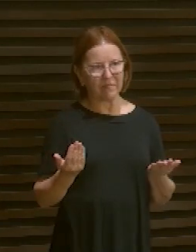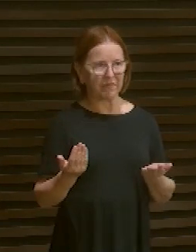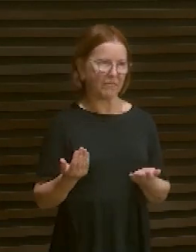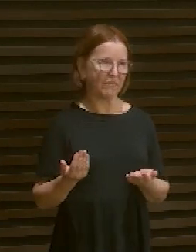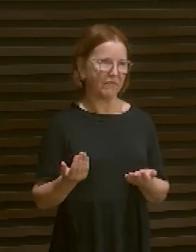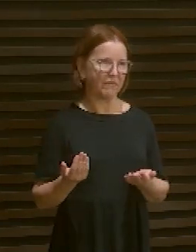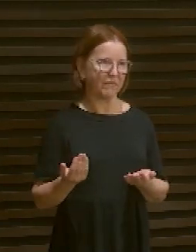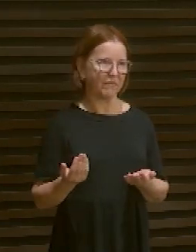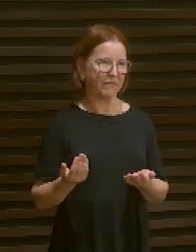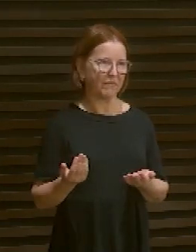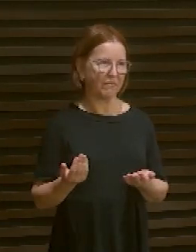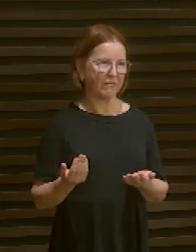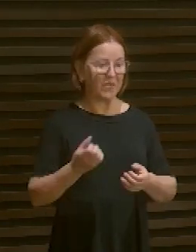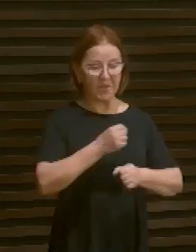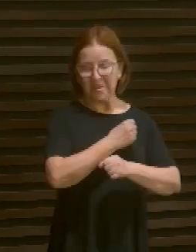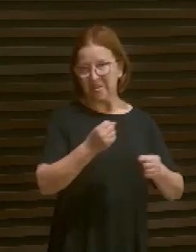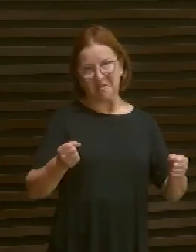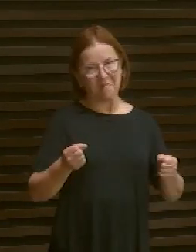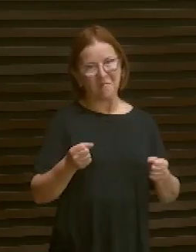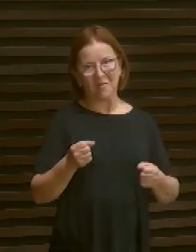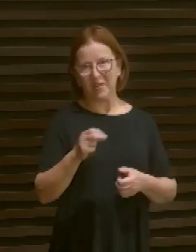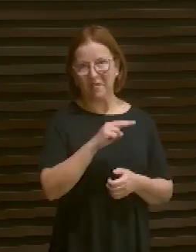não pode ser chamada de esperança.